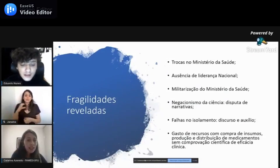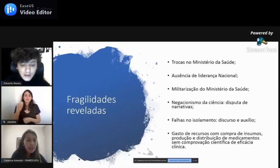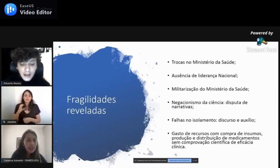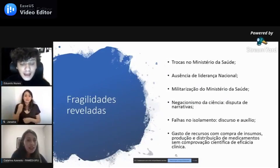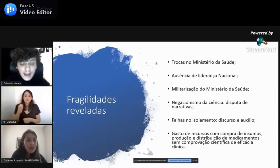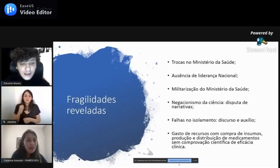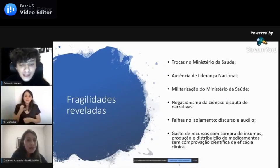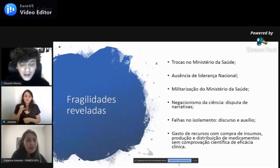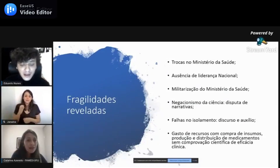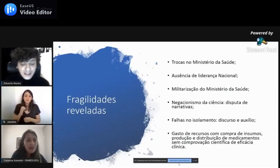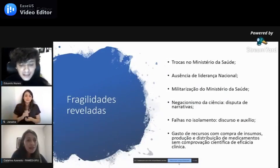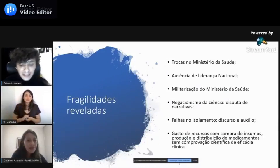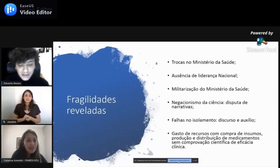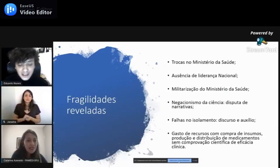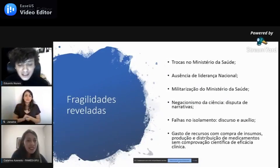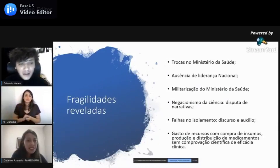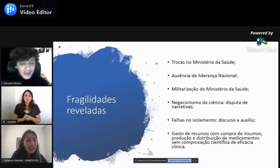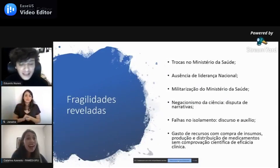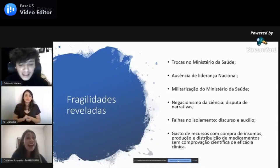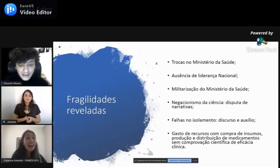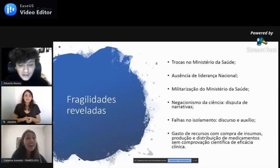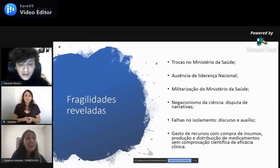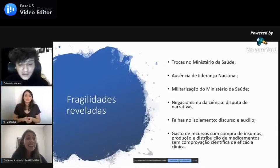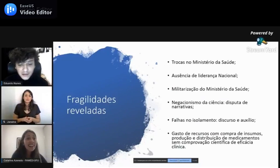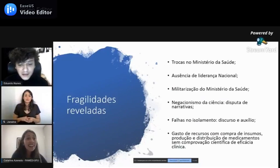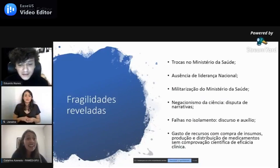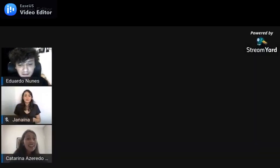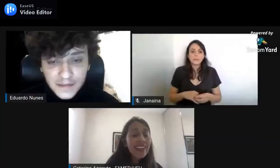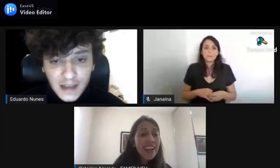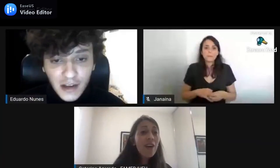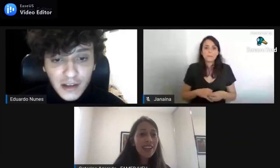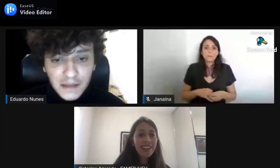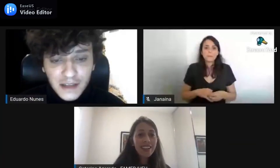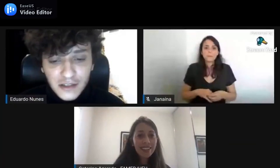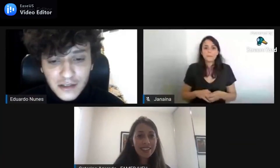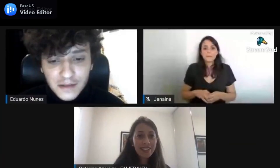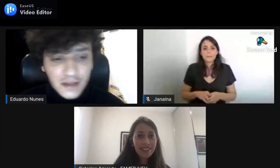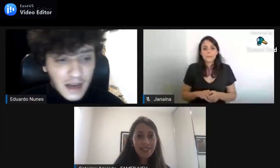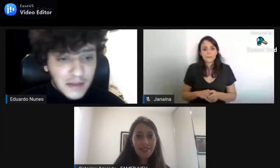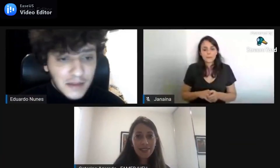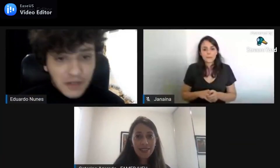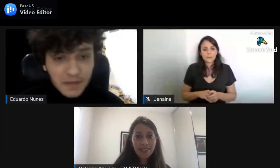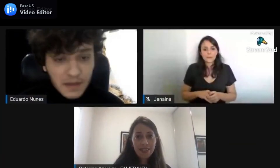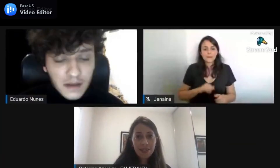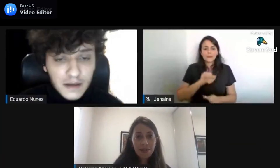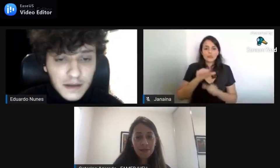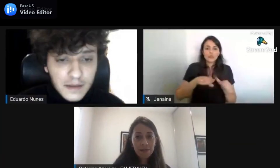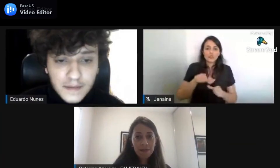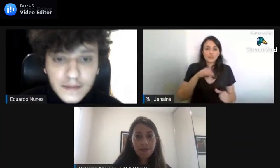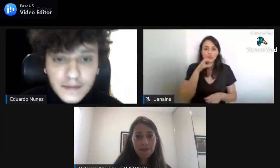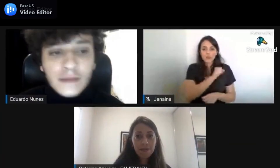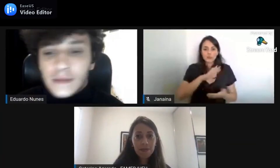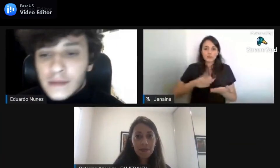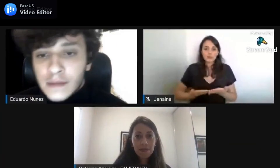Diga. momento. É que eu tenho que trocar as intérpretes, e como eu tô com a tela, vai Ok. fluindo aí, rapidinho.